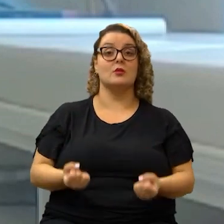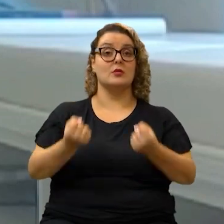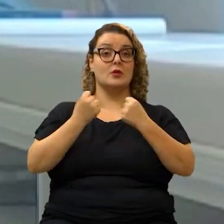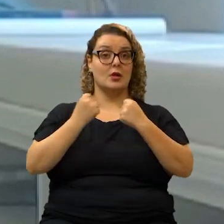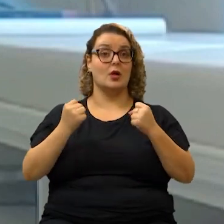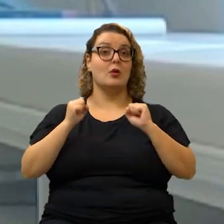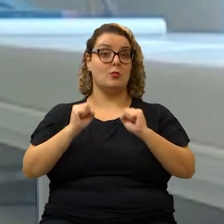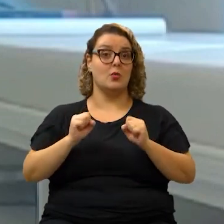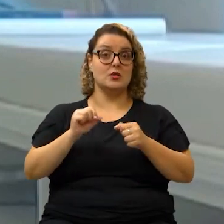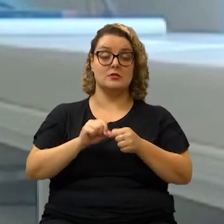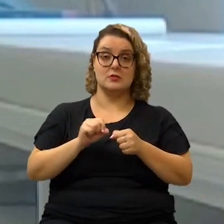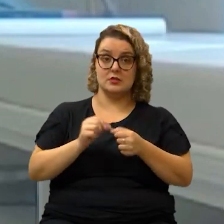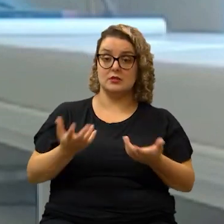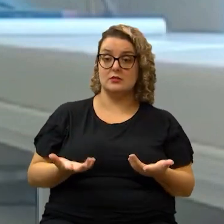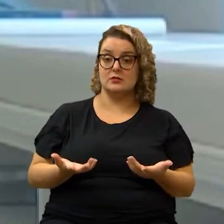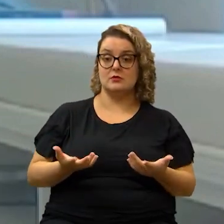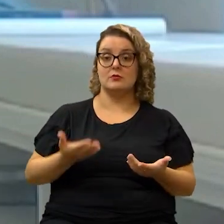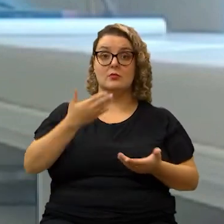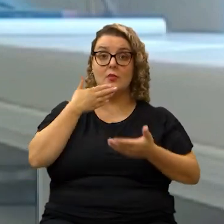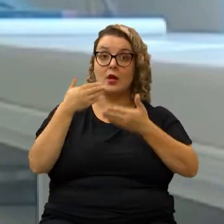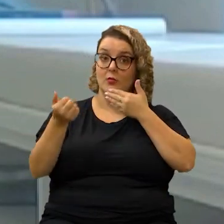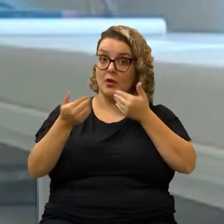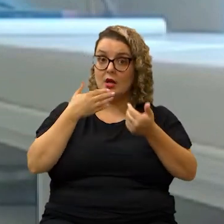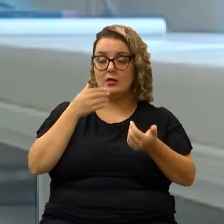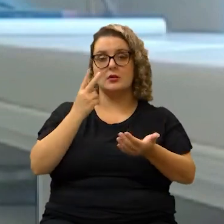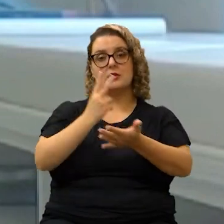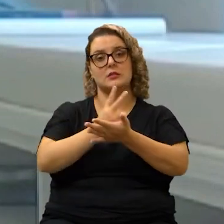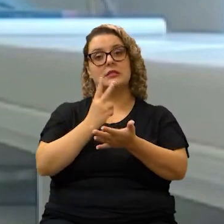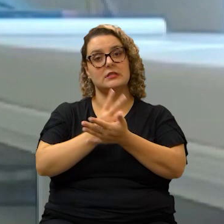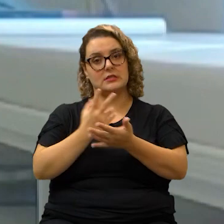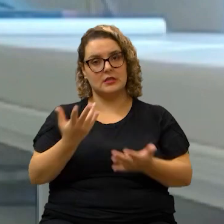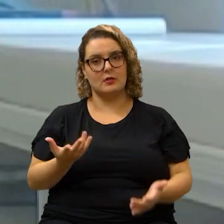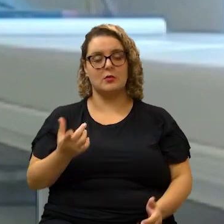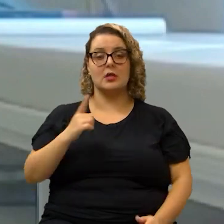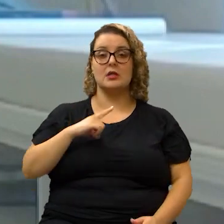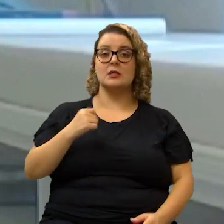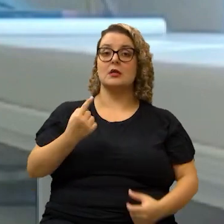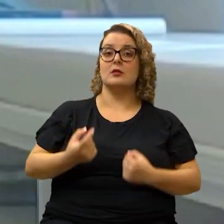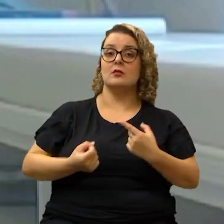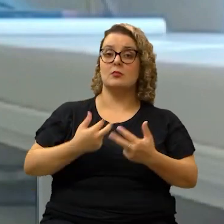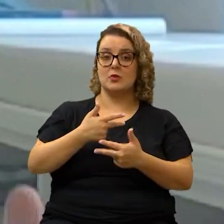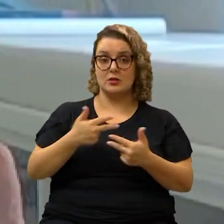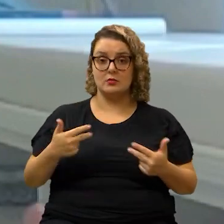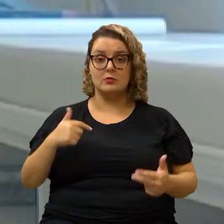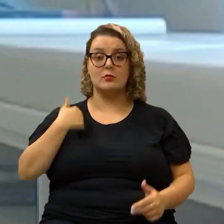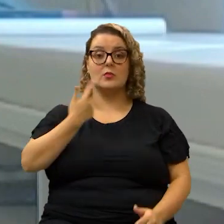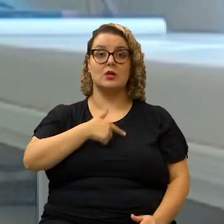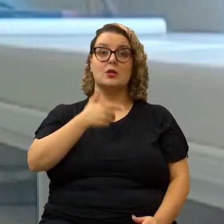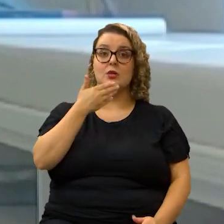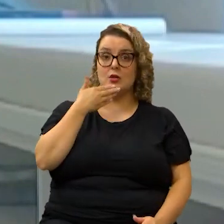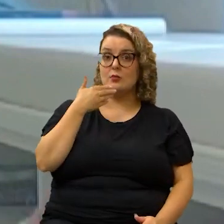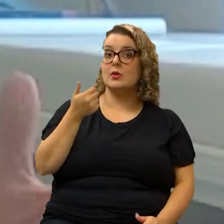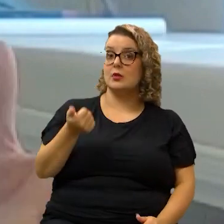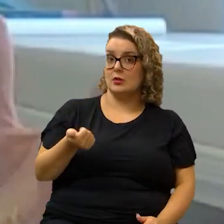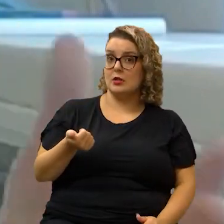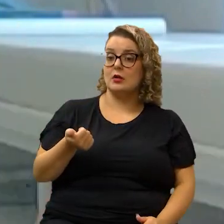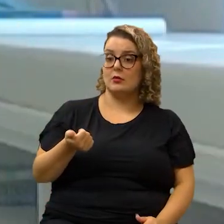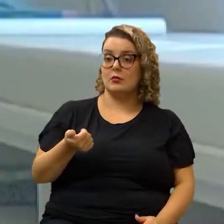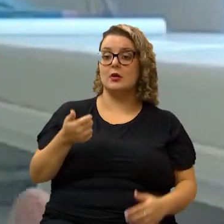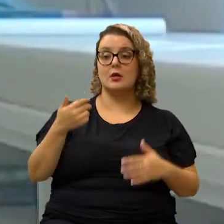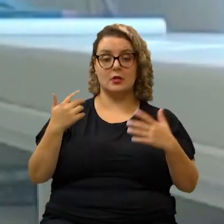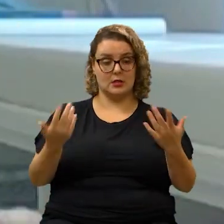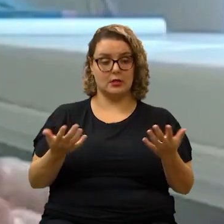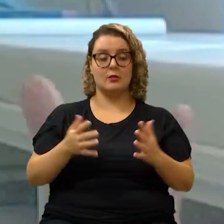para nós melhorarmos. Então, assim, é para toda a vida o cuidado. É que os 1.000 dias, eles são